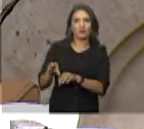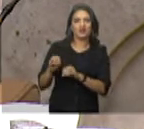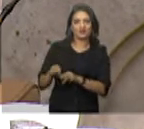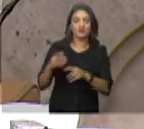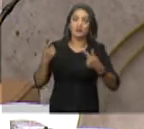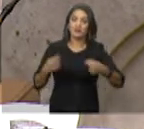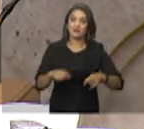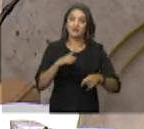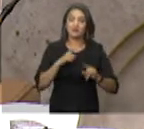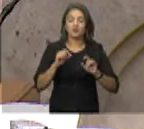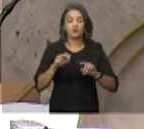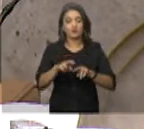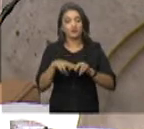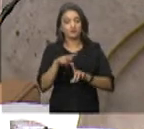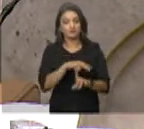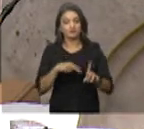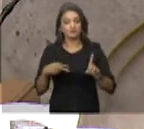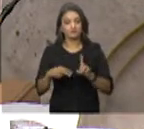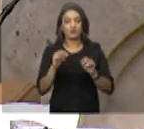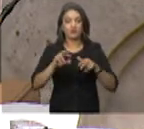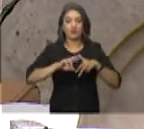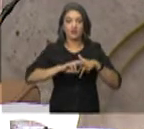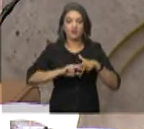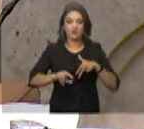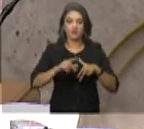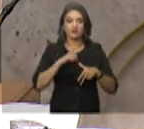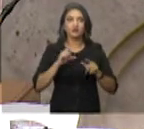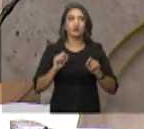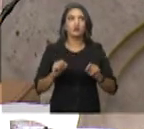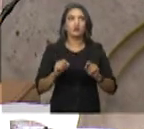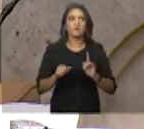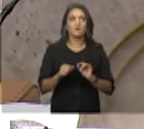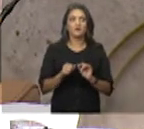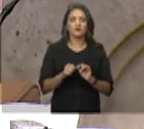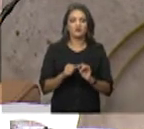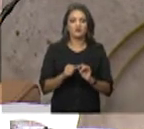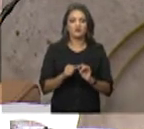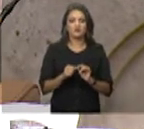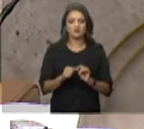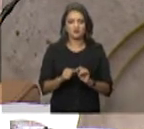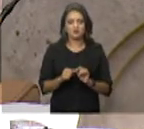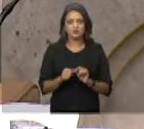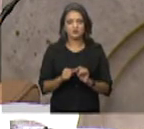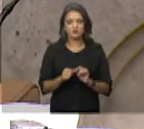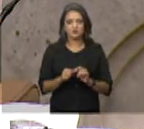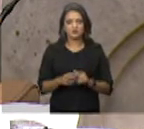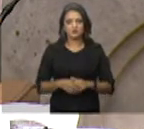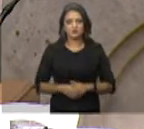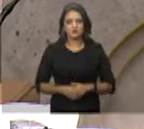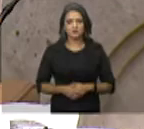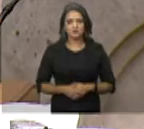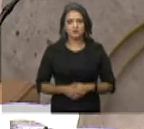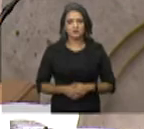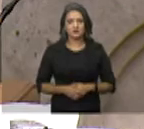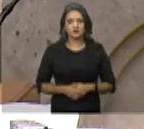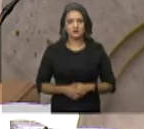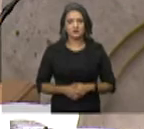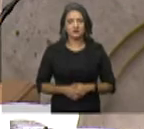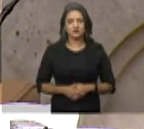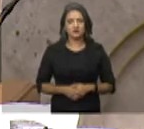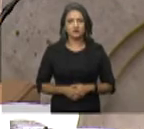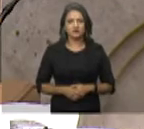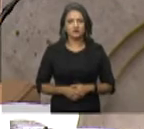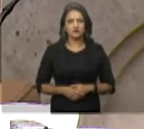conferidas sobre a perspectiva de gênero a fim de proporcionar como aqui também já se destacou sobretudo a